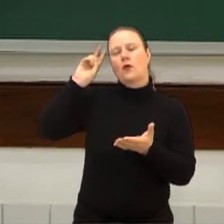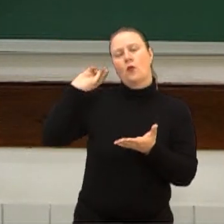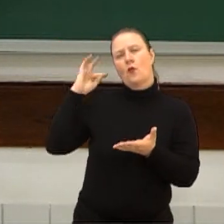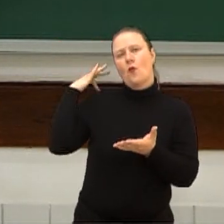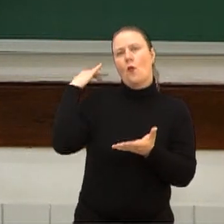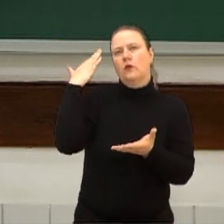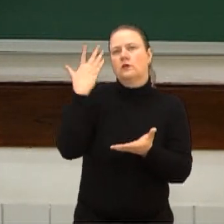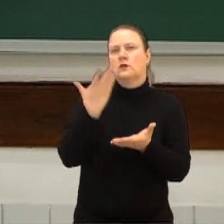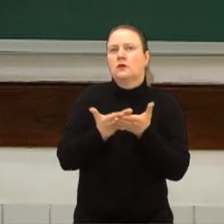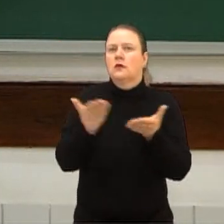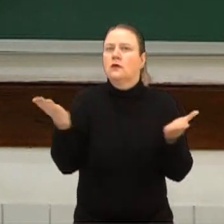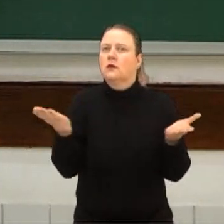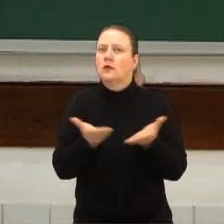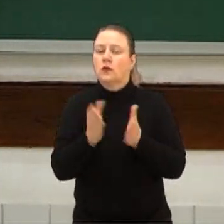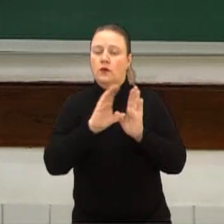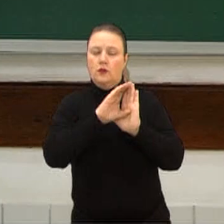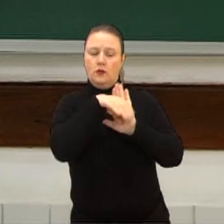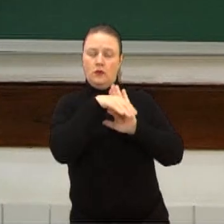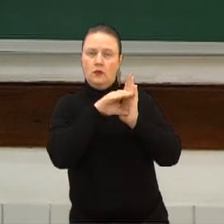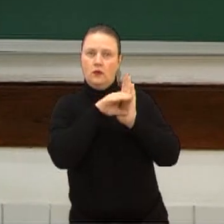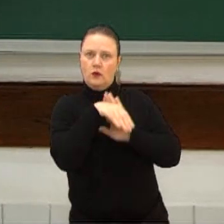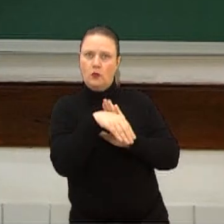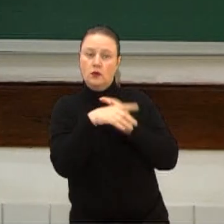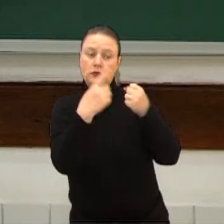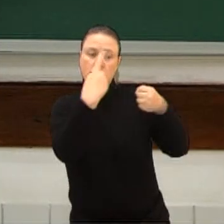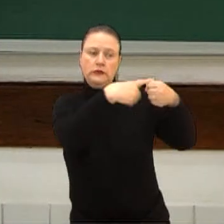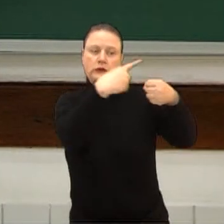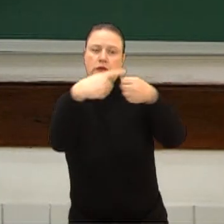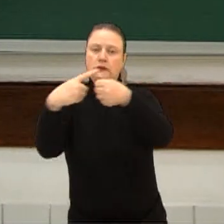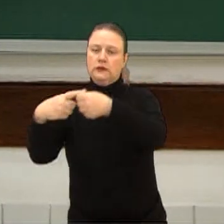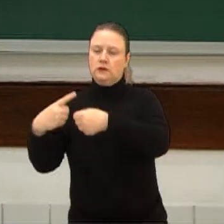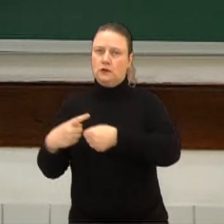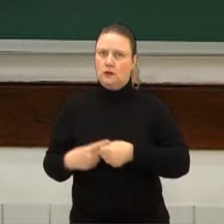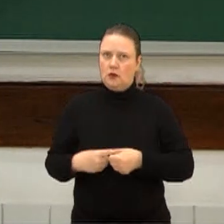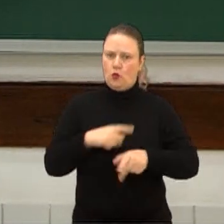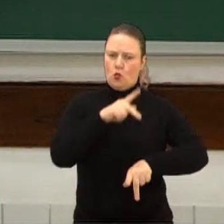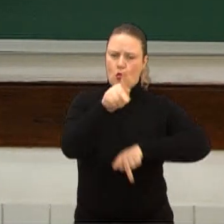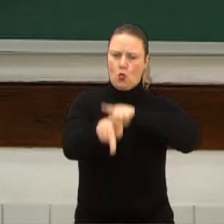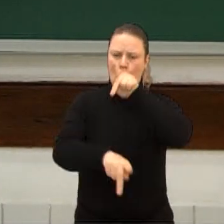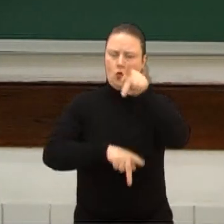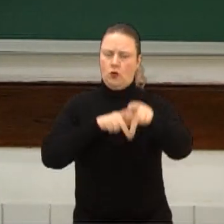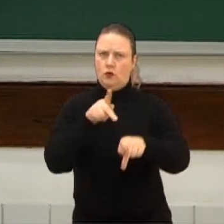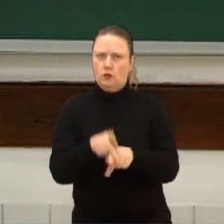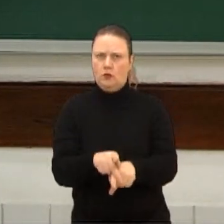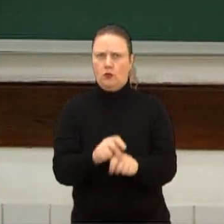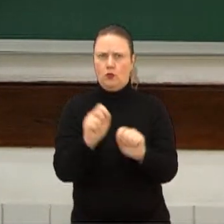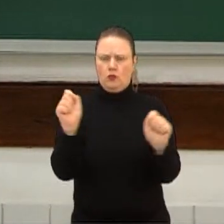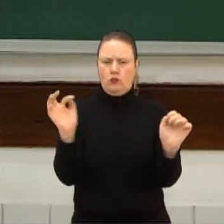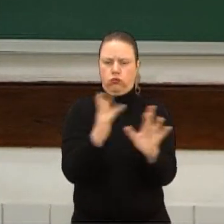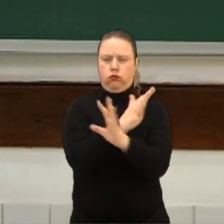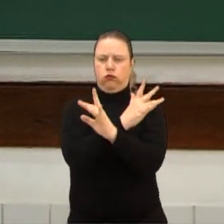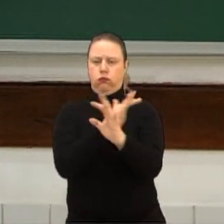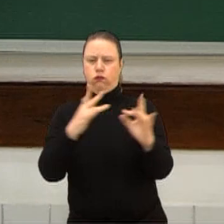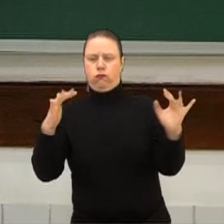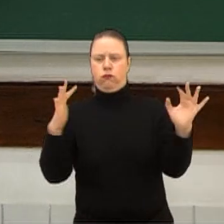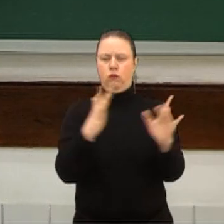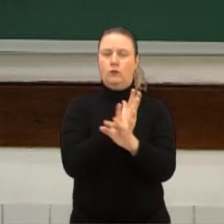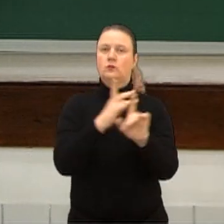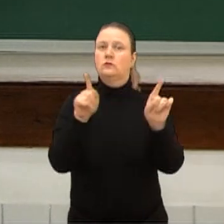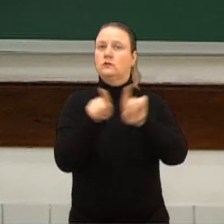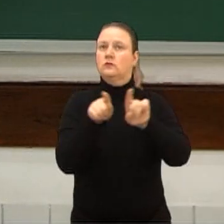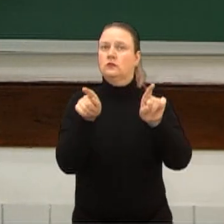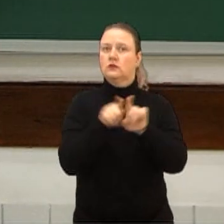aula anterior o conceito de urbanização dentro desse contexto populacional da aglomeração. Vimos também a